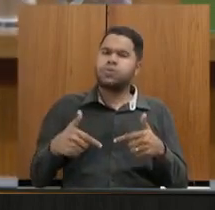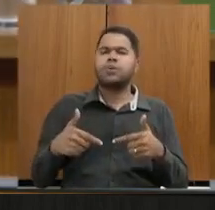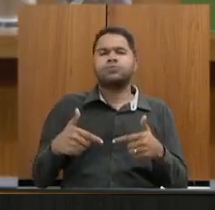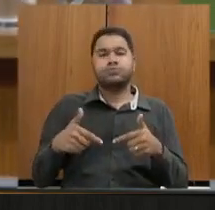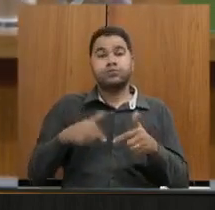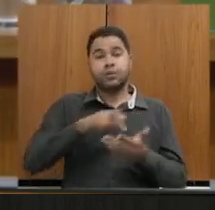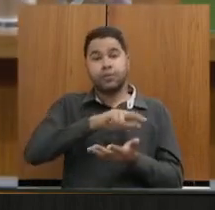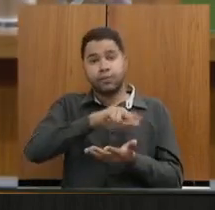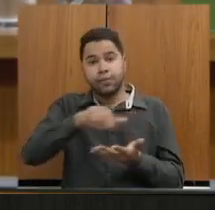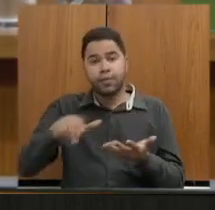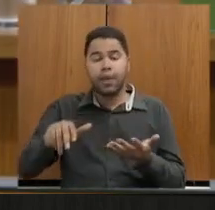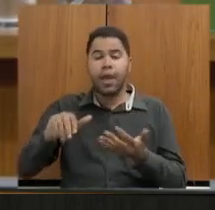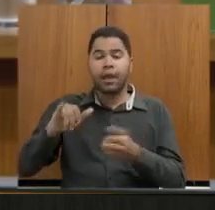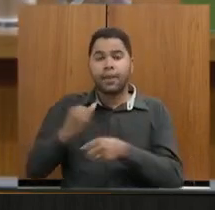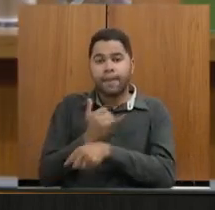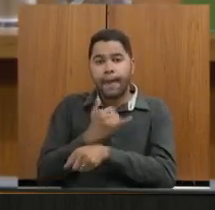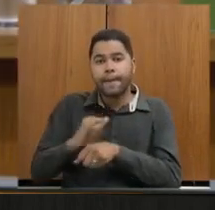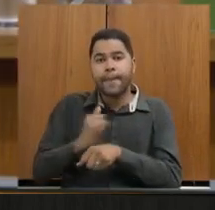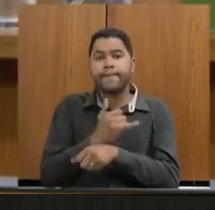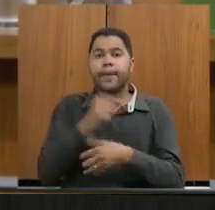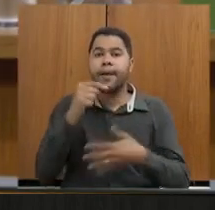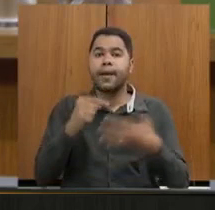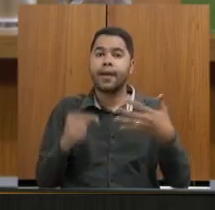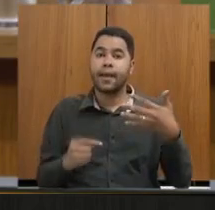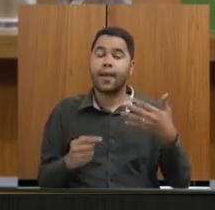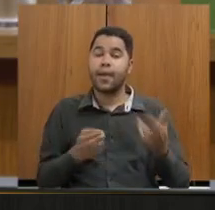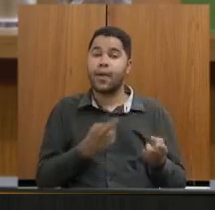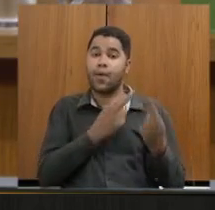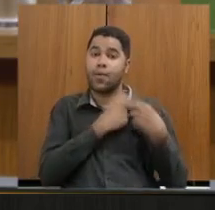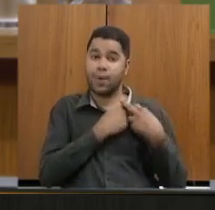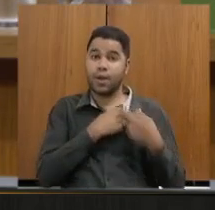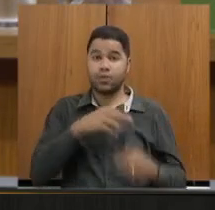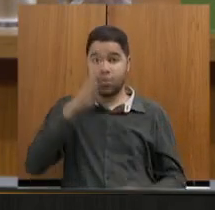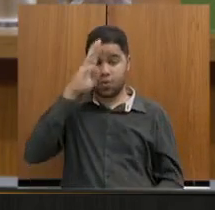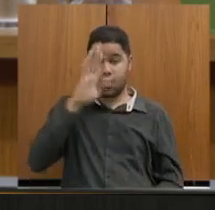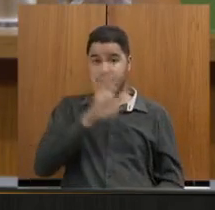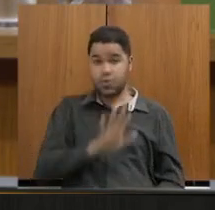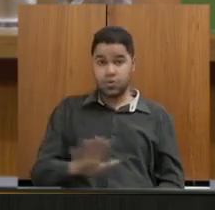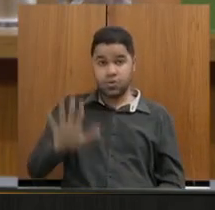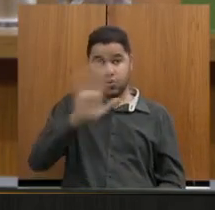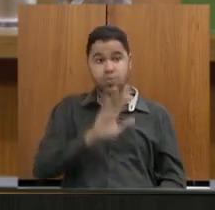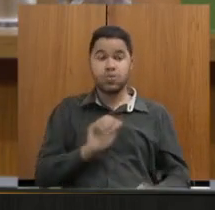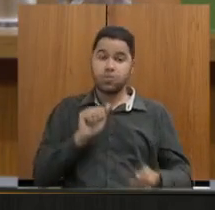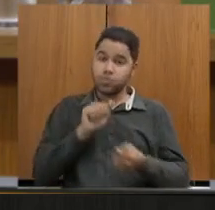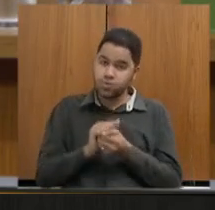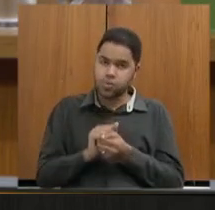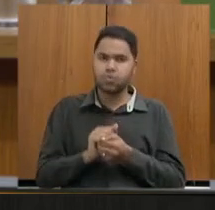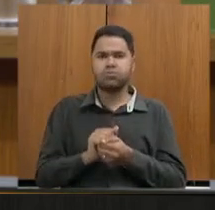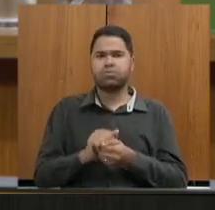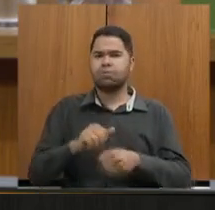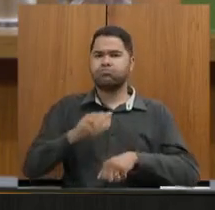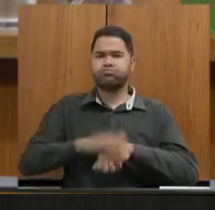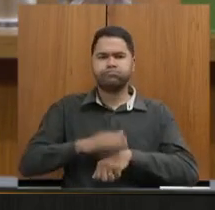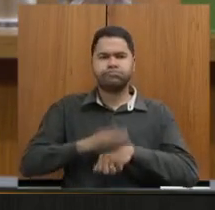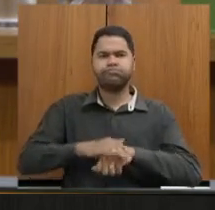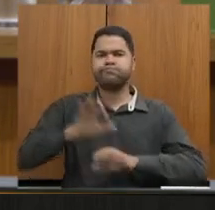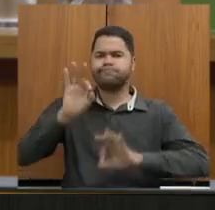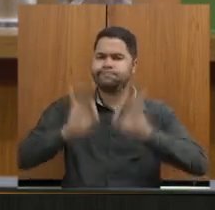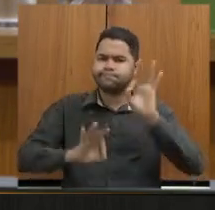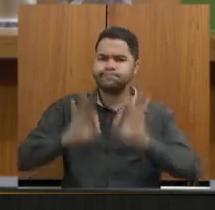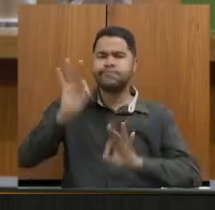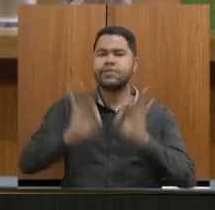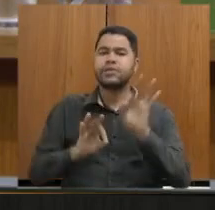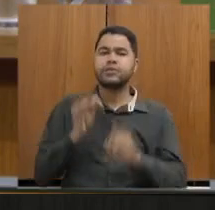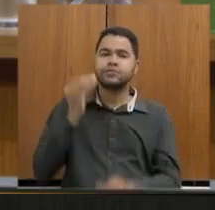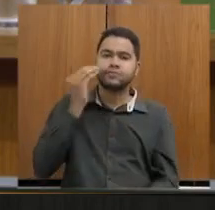vários planos estratégicos está aqui é obrigação do comandante-geral né junto com toda a estratégia com toda a inteligência com todo o planejamento